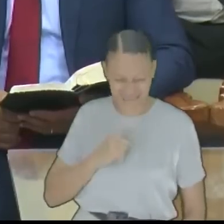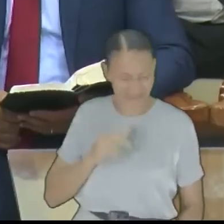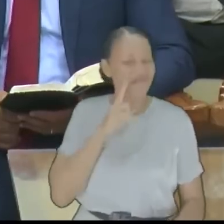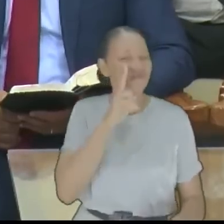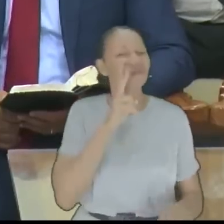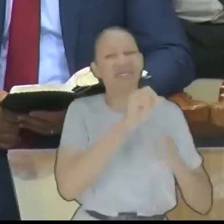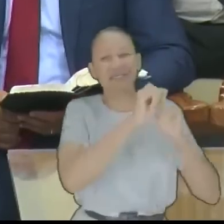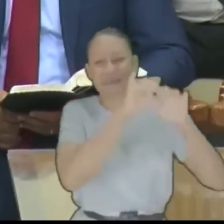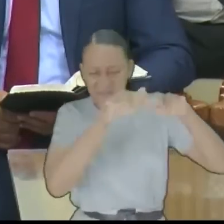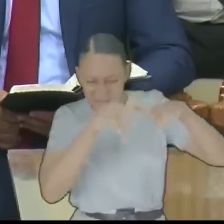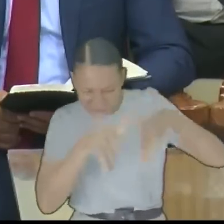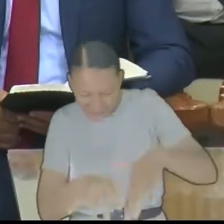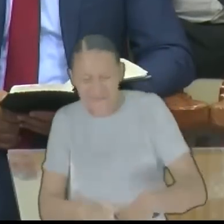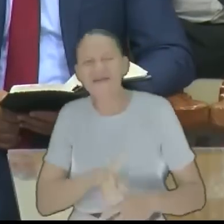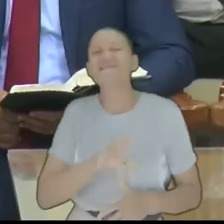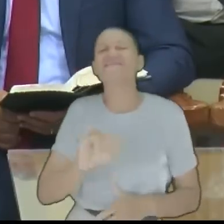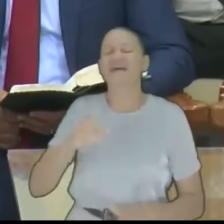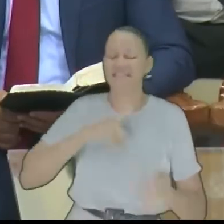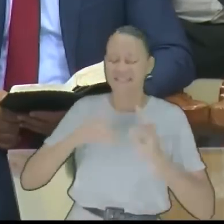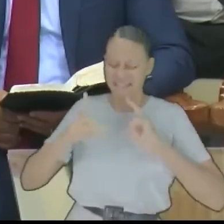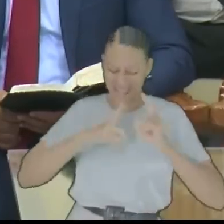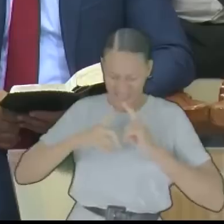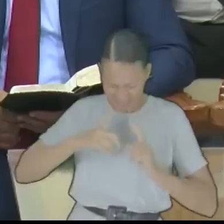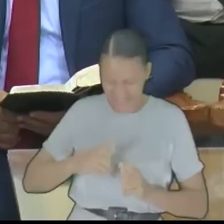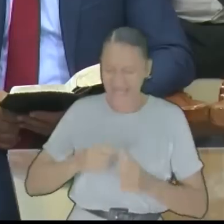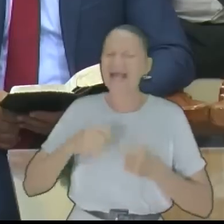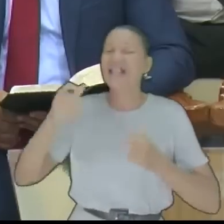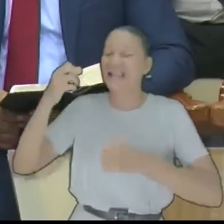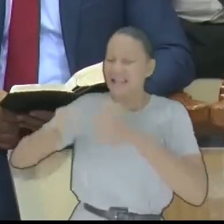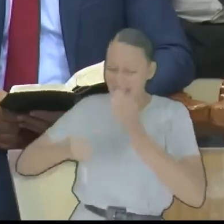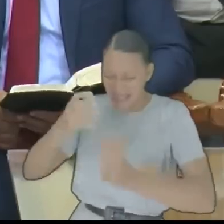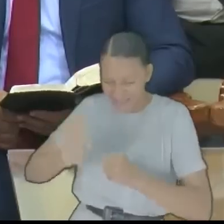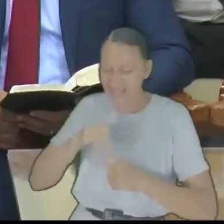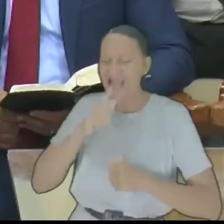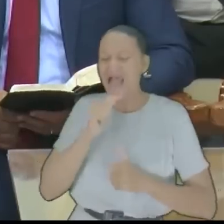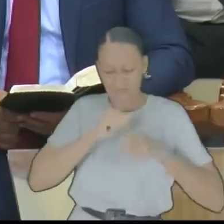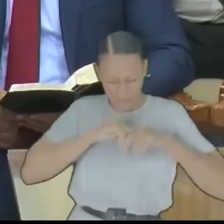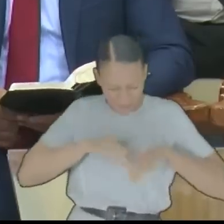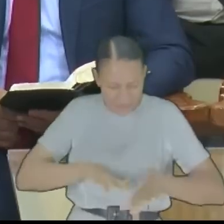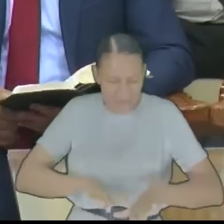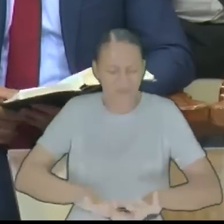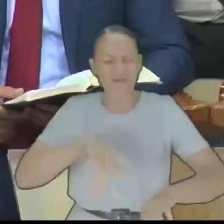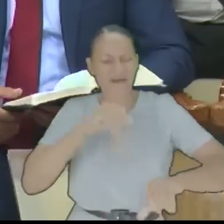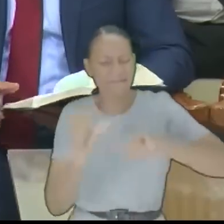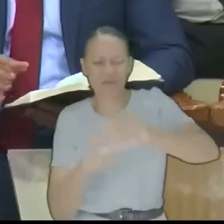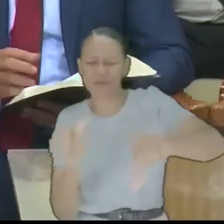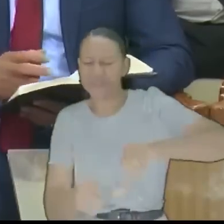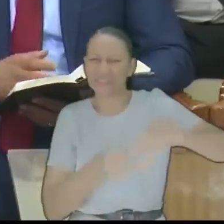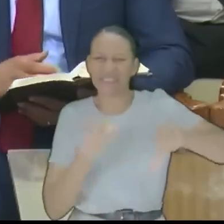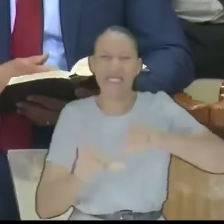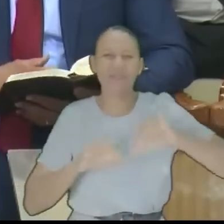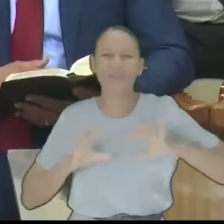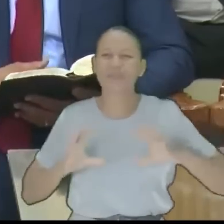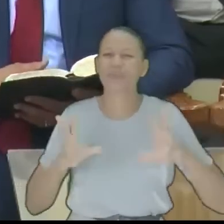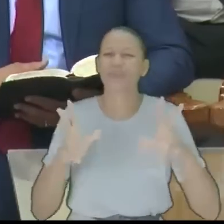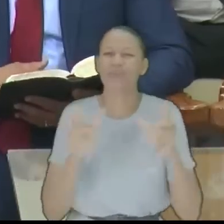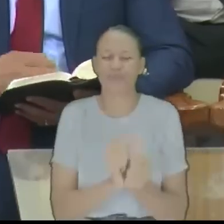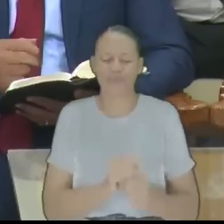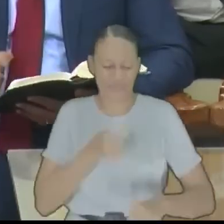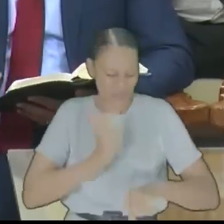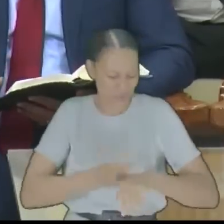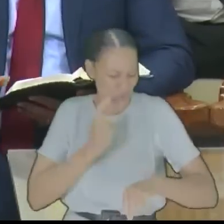vai descer leite, vai descer água, que vai regar o vale de Sitim. Glória a